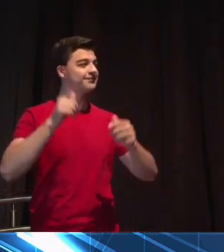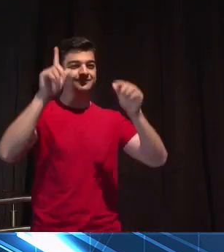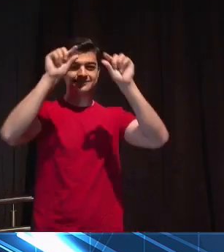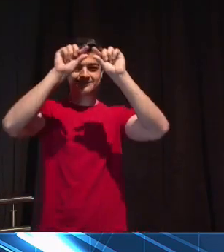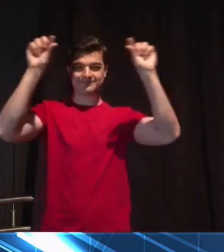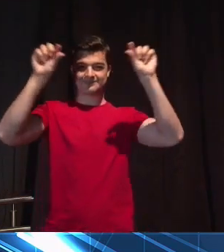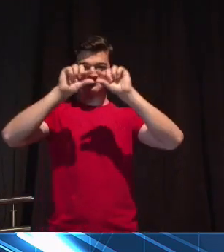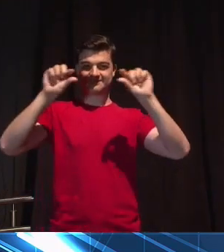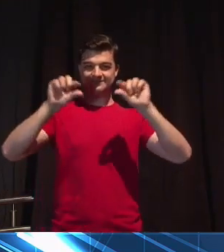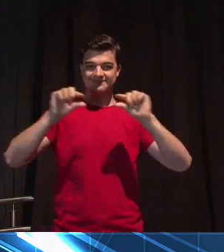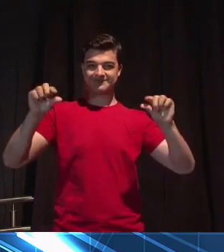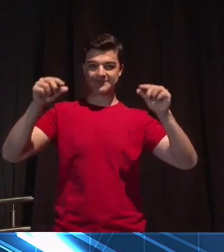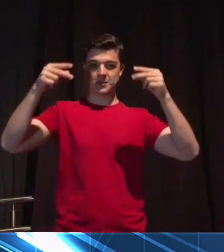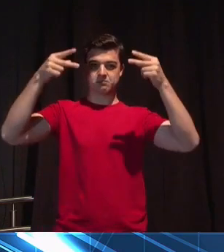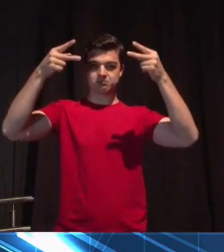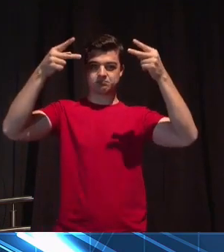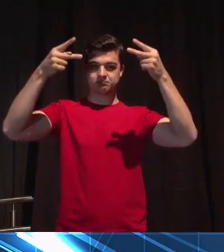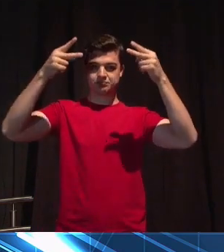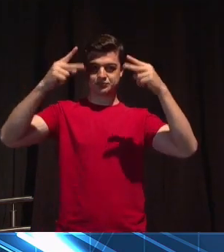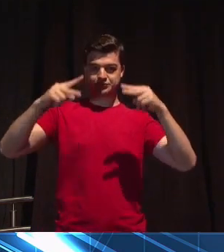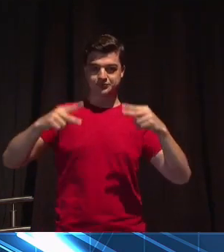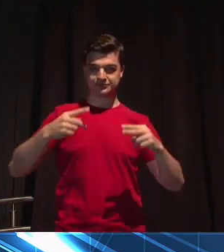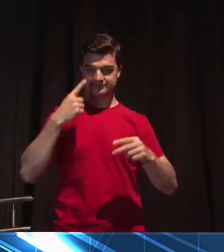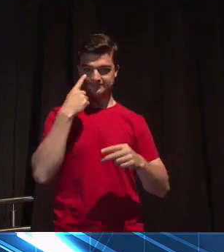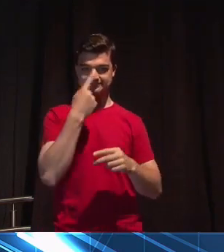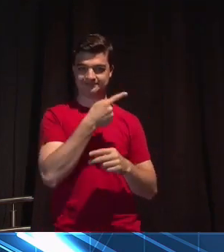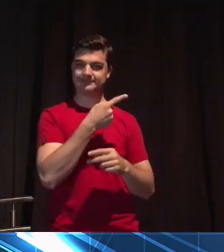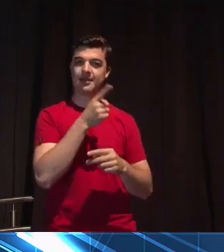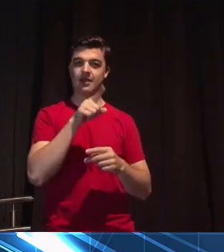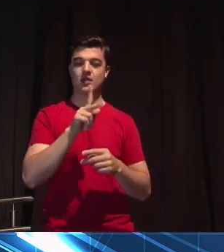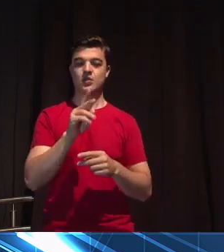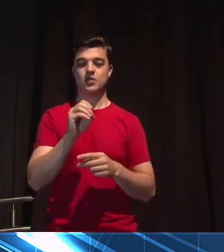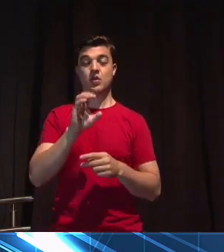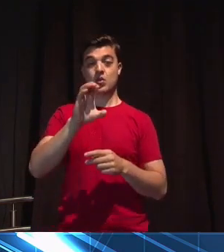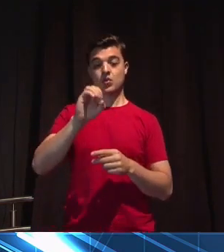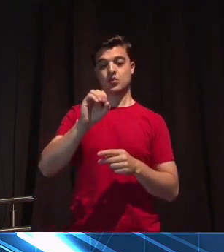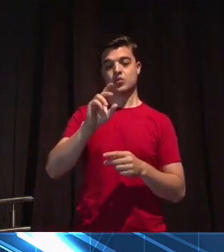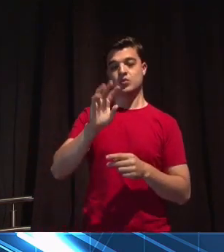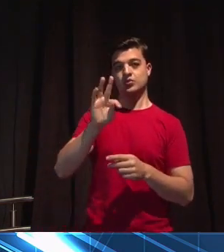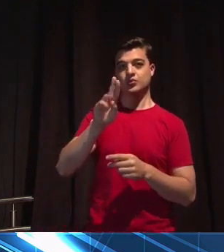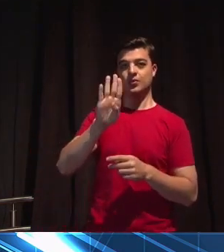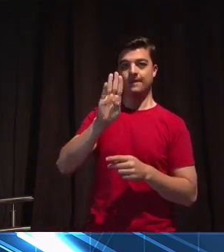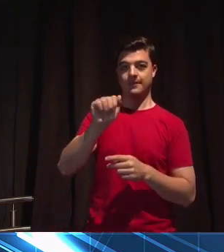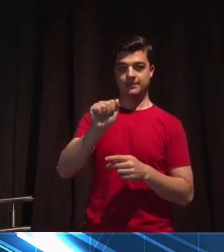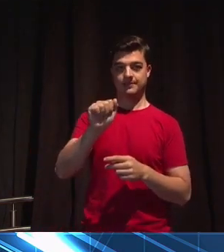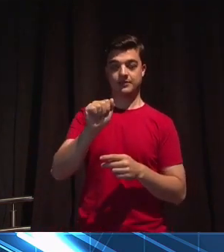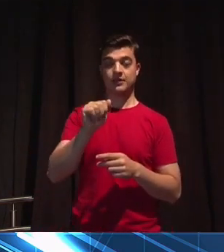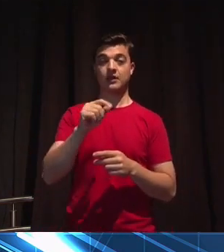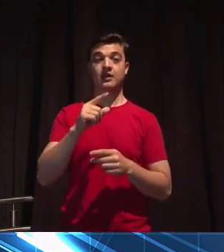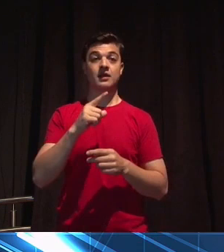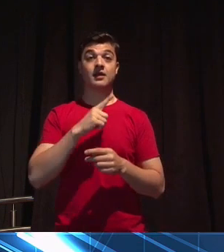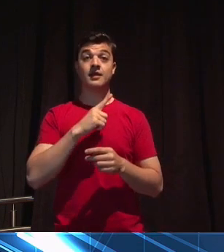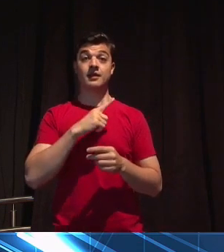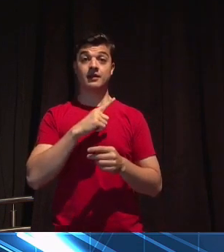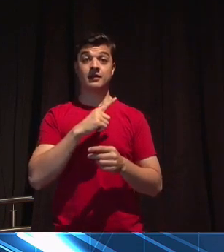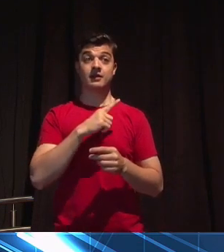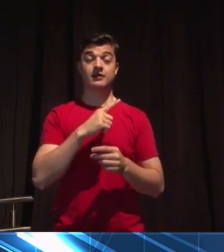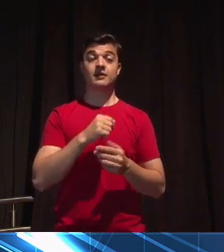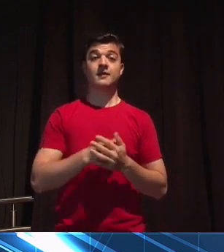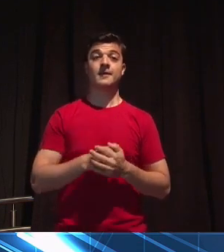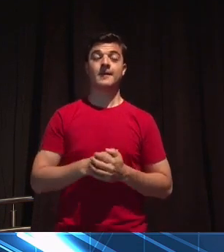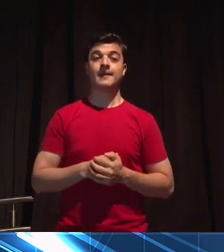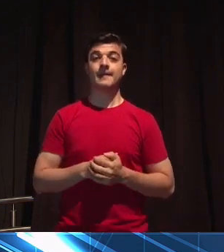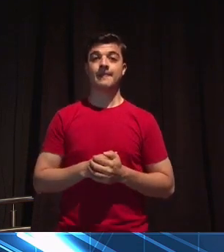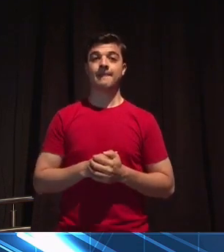são bibliotecas que a gente usa o livro em si é um diretório com arquivos macdown organizados né em ordem